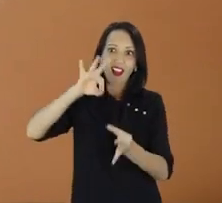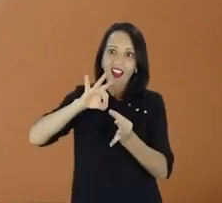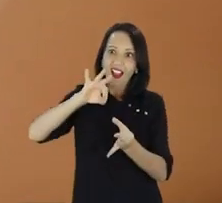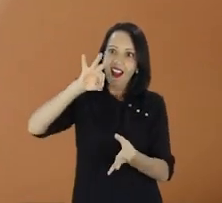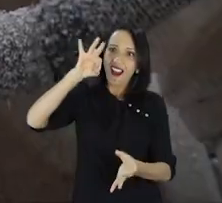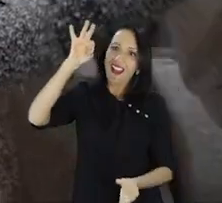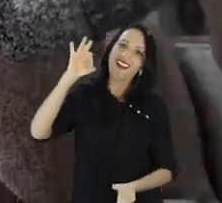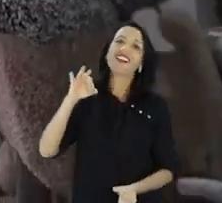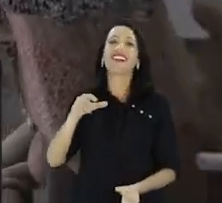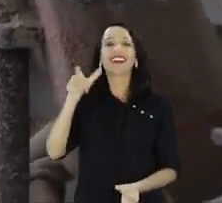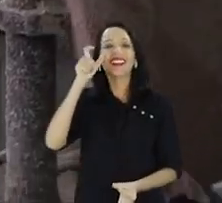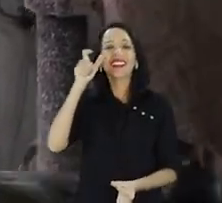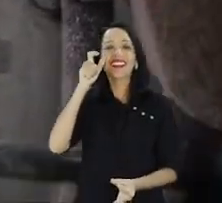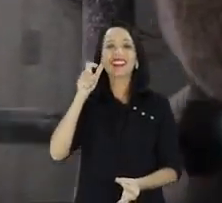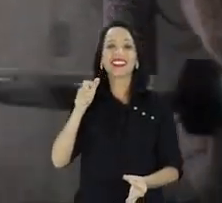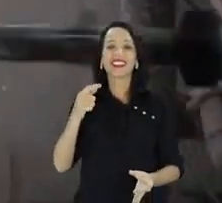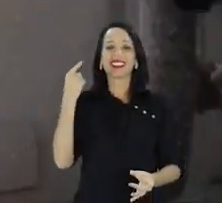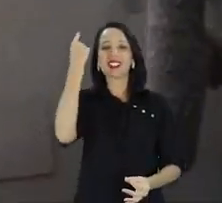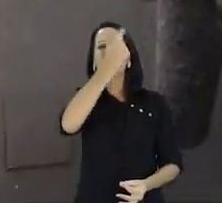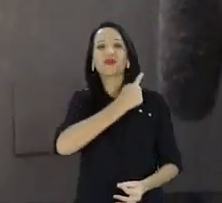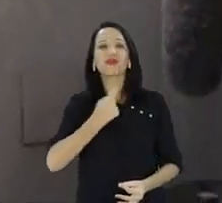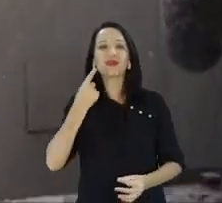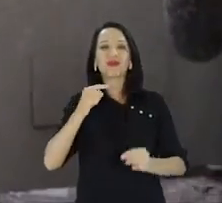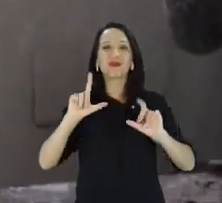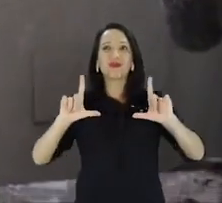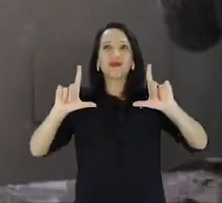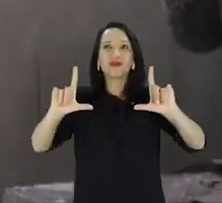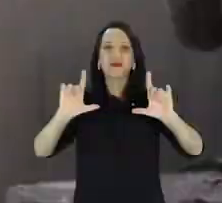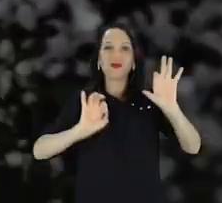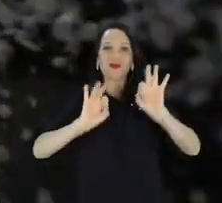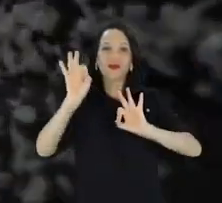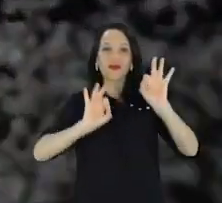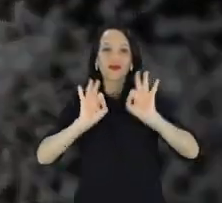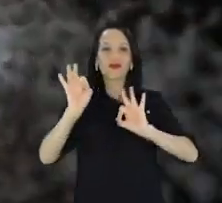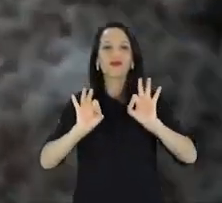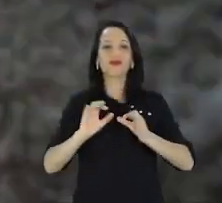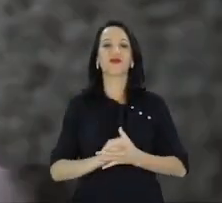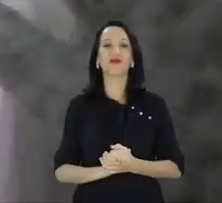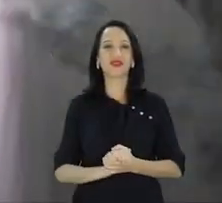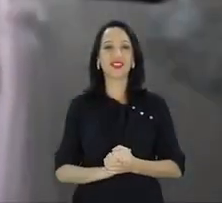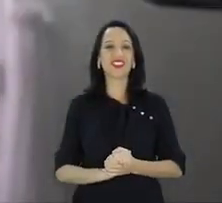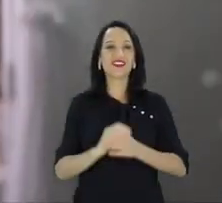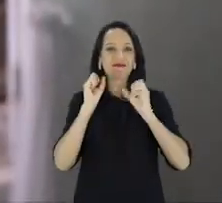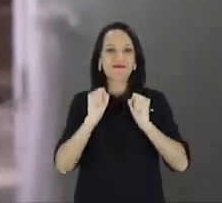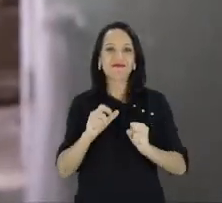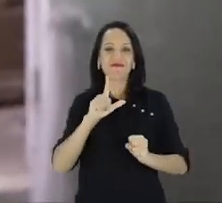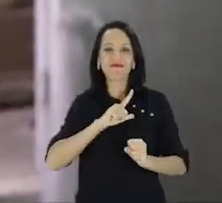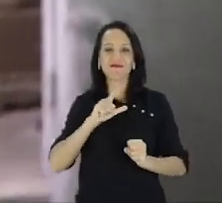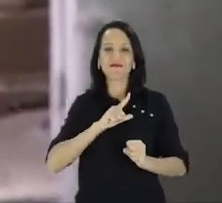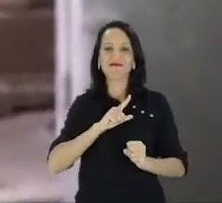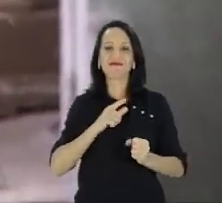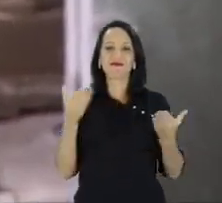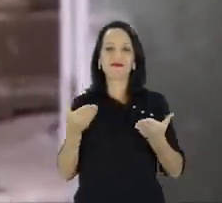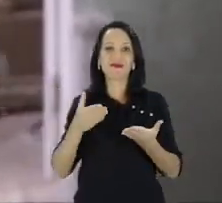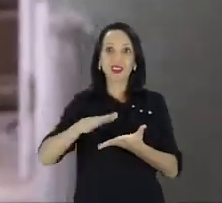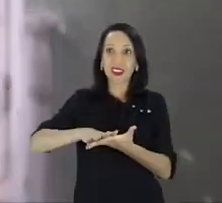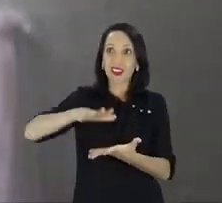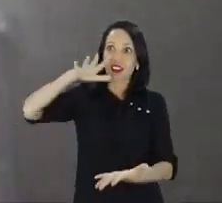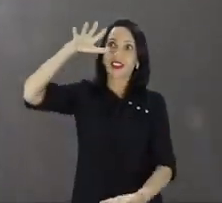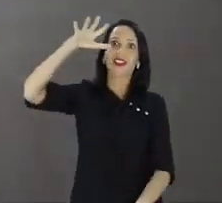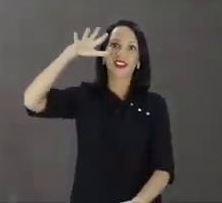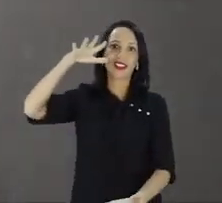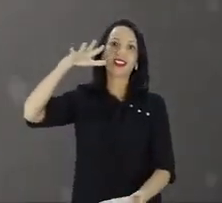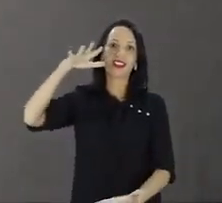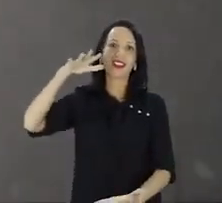é super interessante a forma né de se realizar um projeto já monumental né você poderia fazer ele inteiro na mão gigante